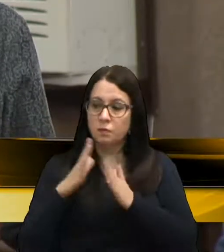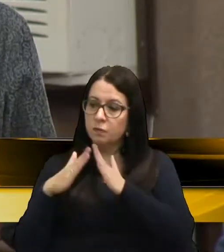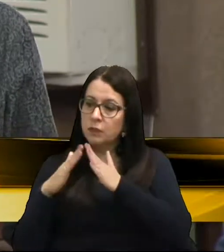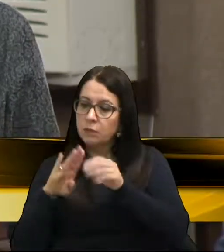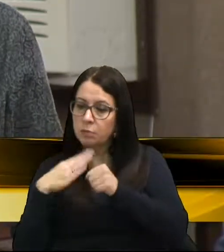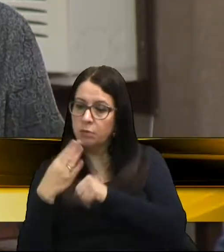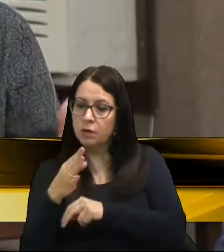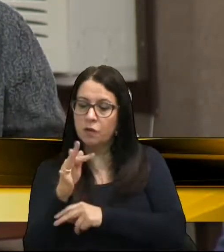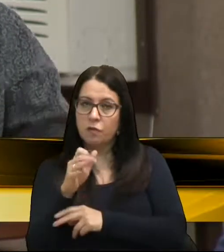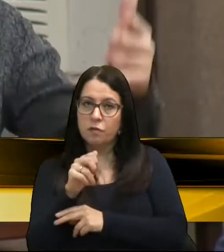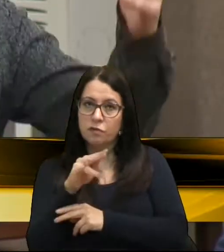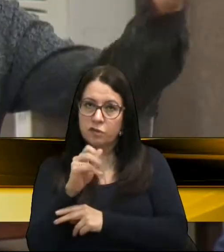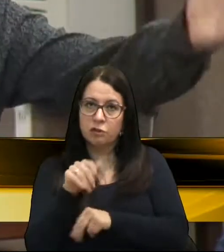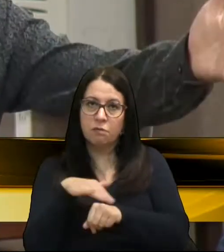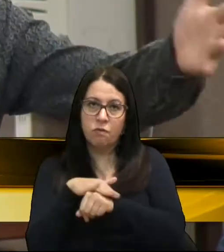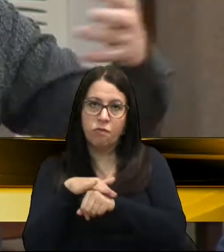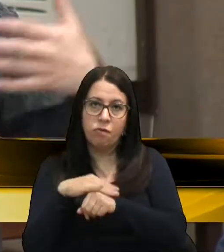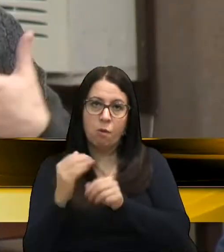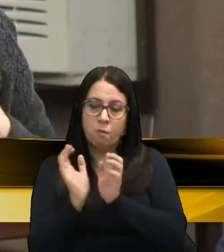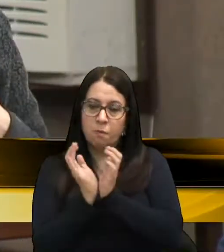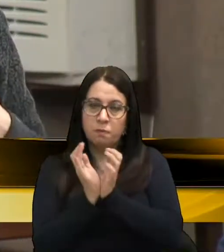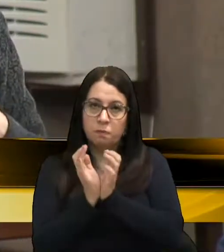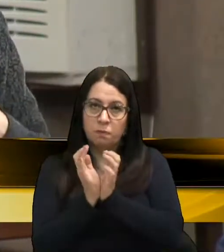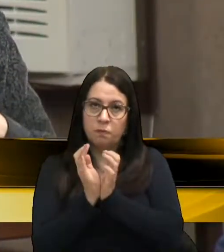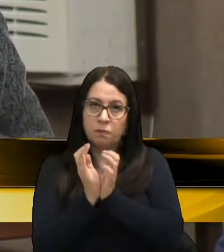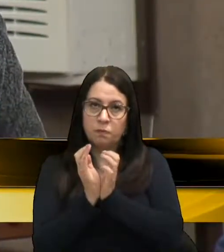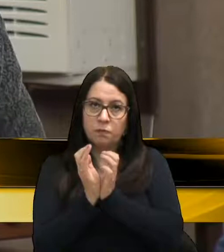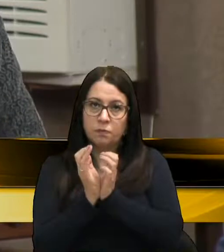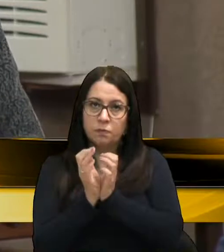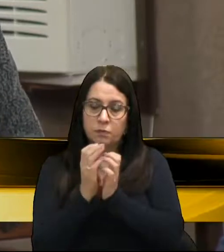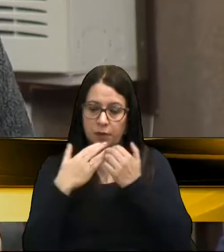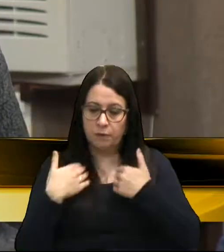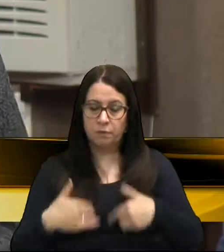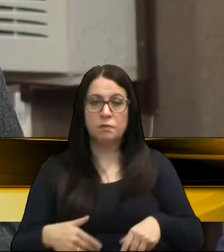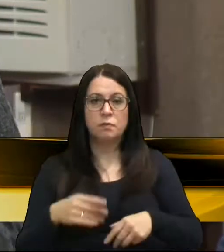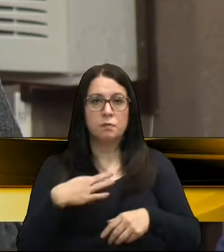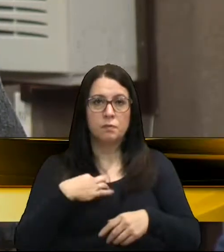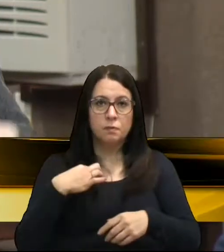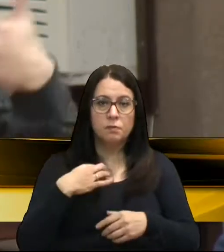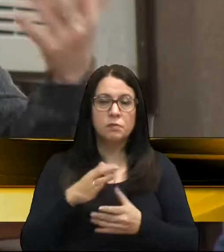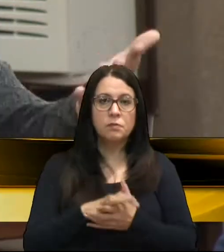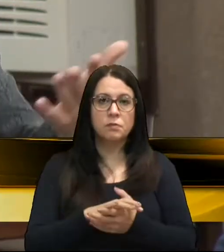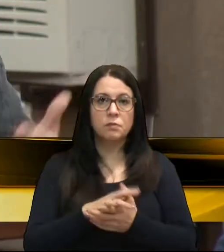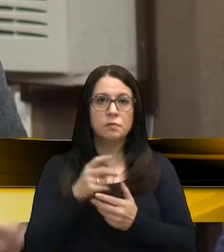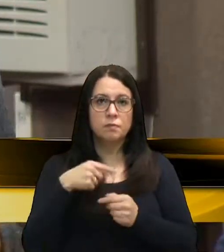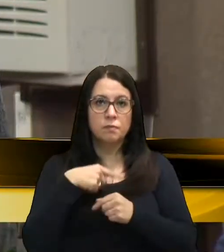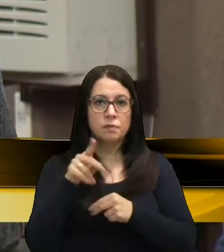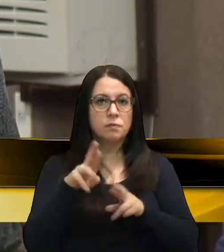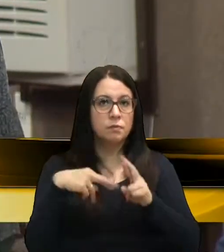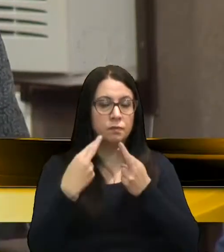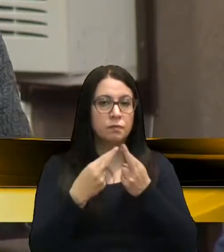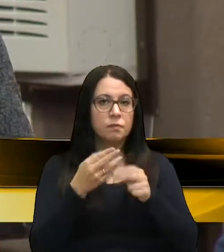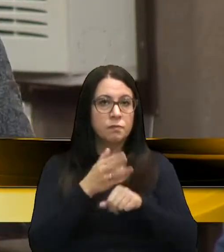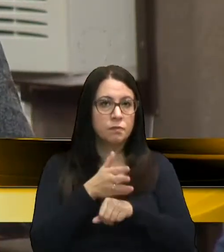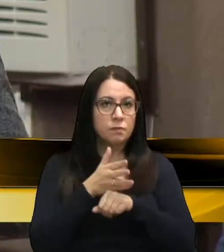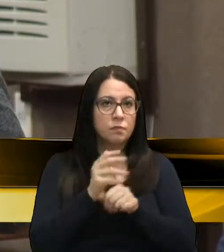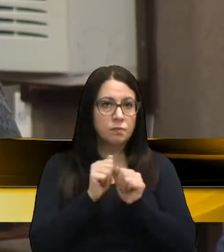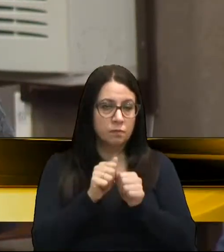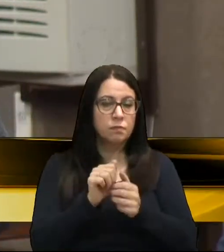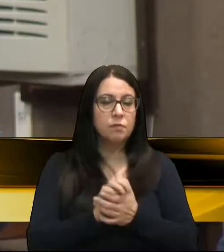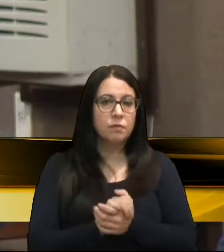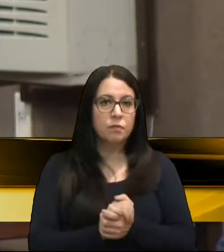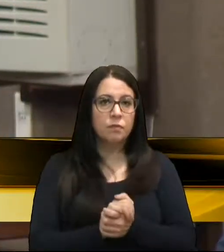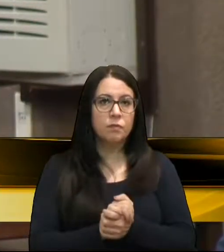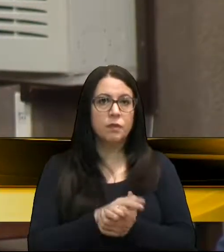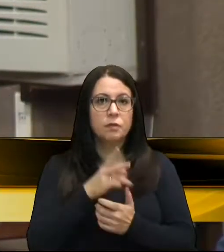já conversou com vários moradores, tem um grupo lá, inclusive, eles têm uniformes, camisetas. Eu já estive em reunião participando com eles. E